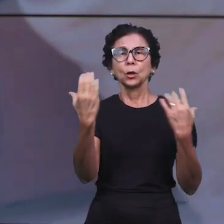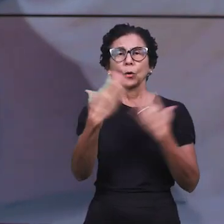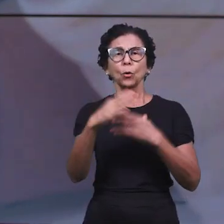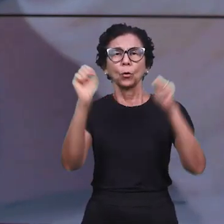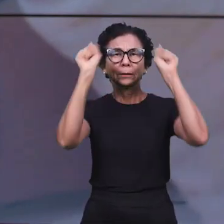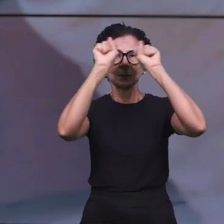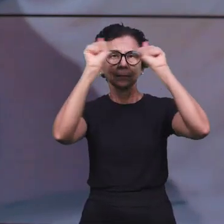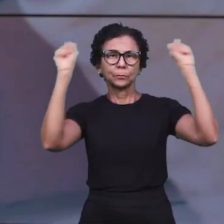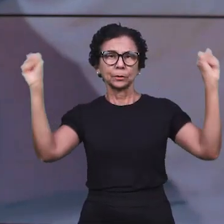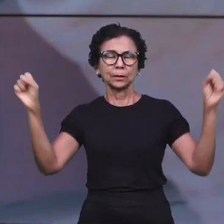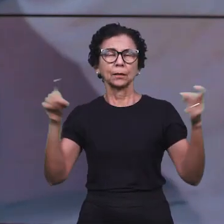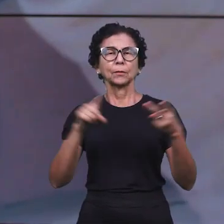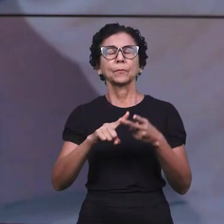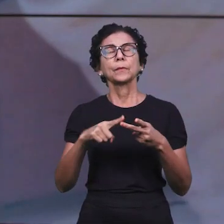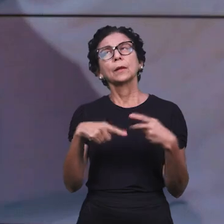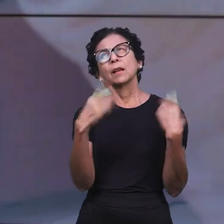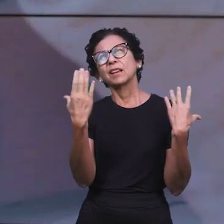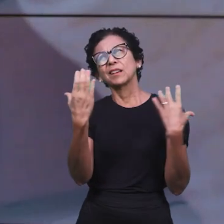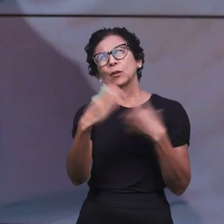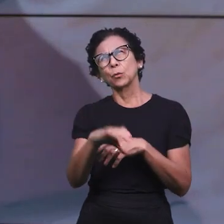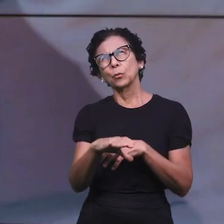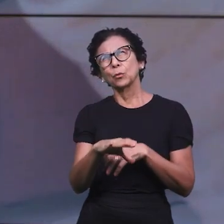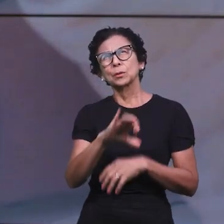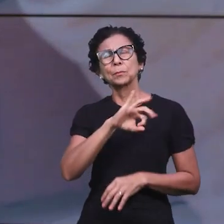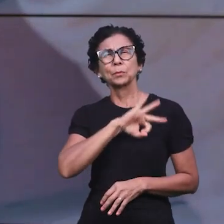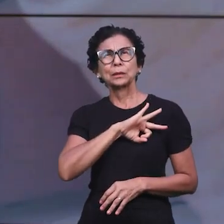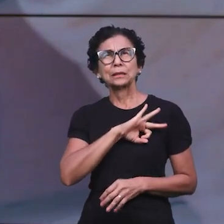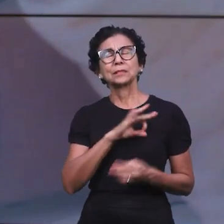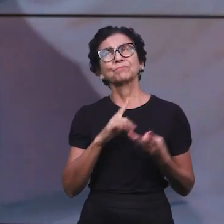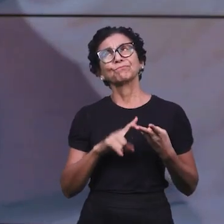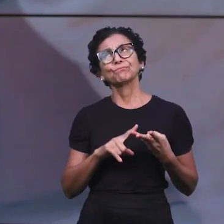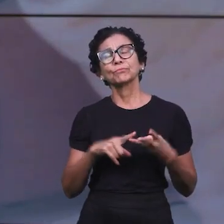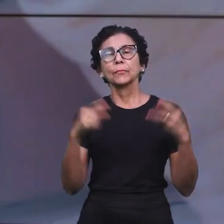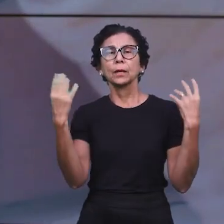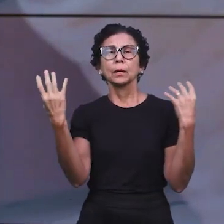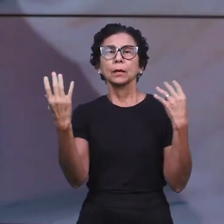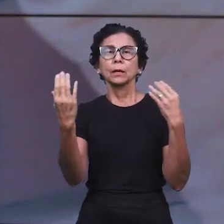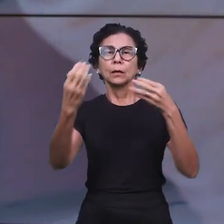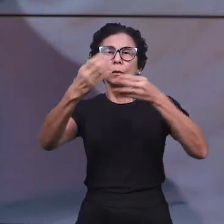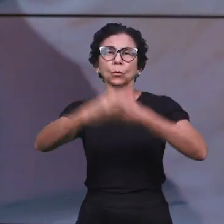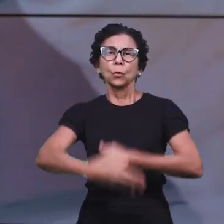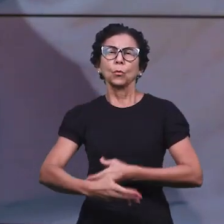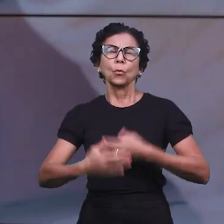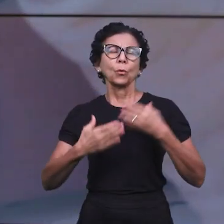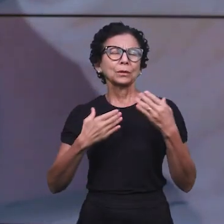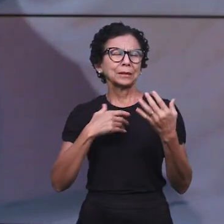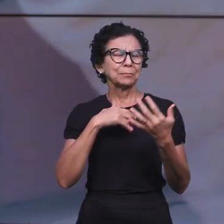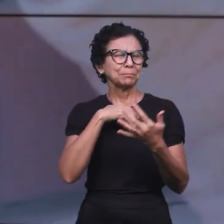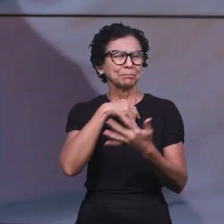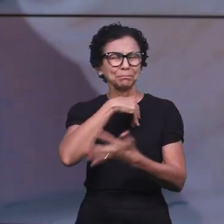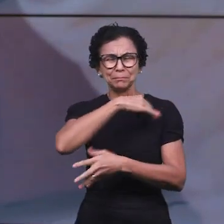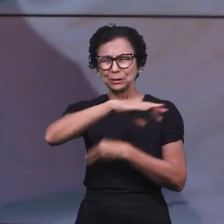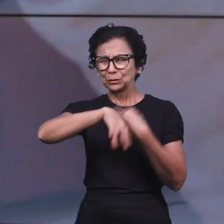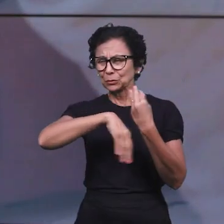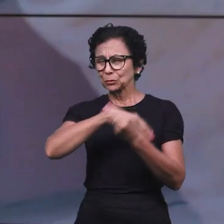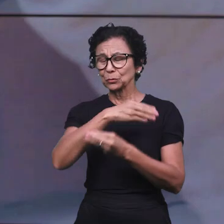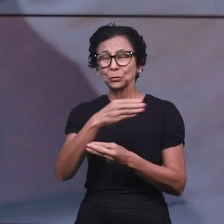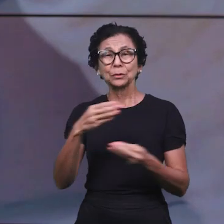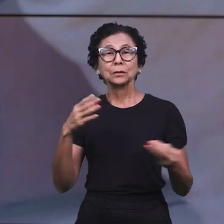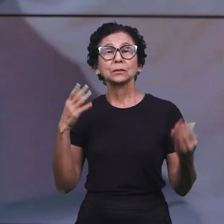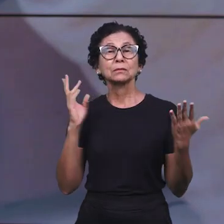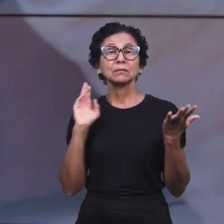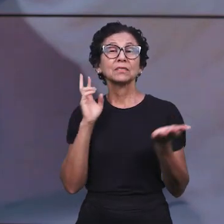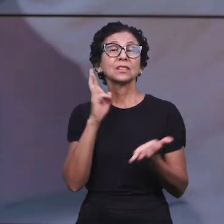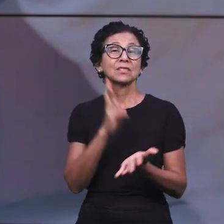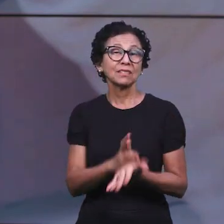tribunal, outra hora ele quer fazer concurso da área policial, ele quer fazer o concurso da área fiscal, mistura tudo. E sabe o que acaba